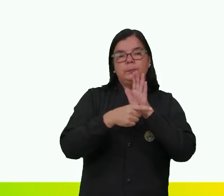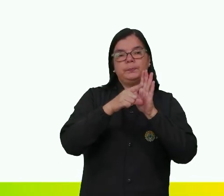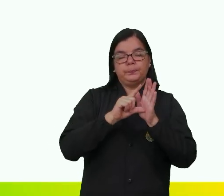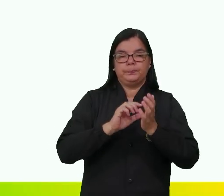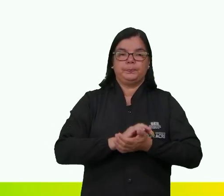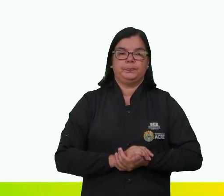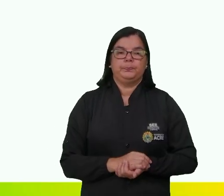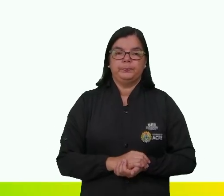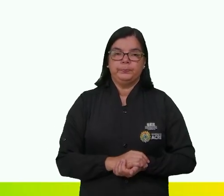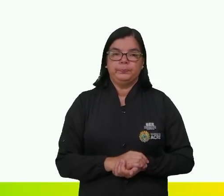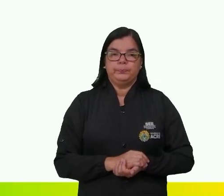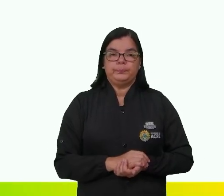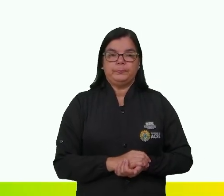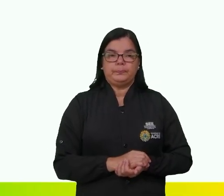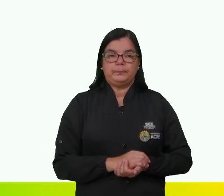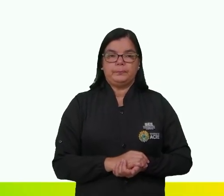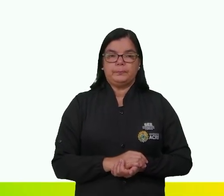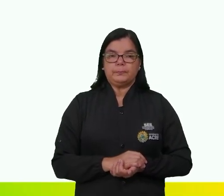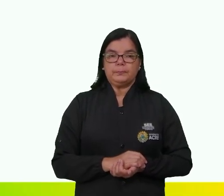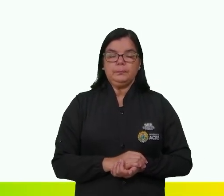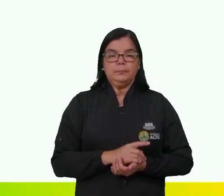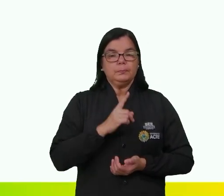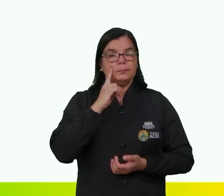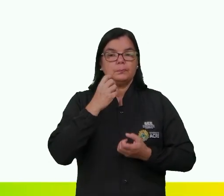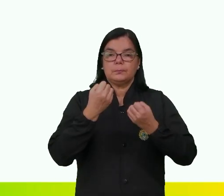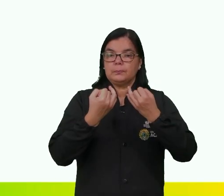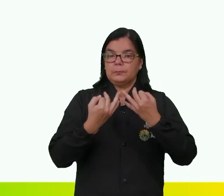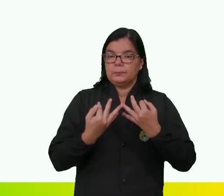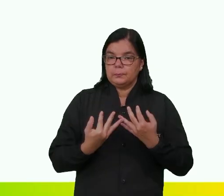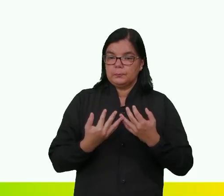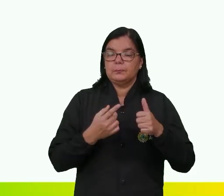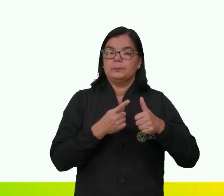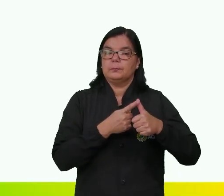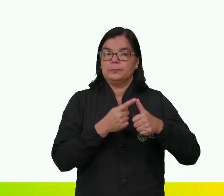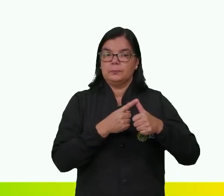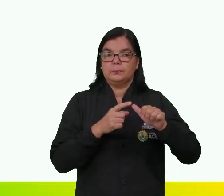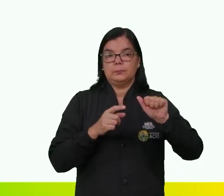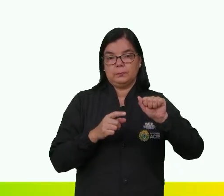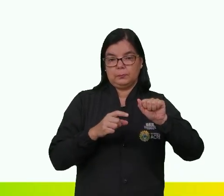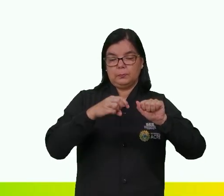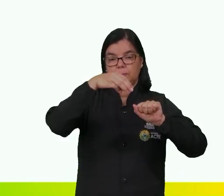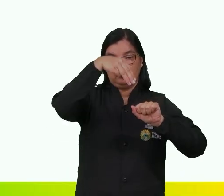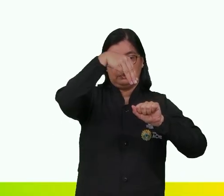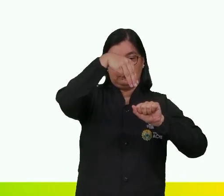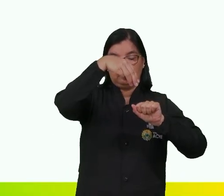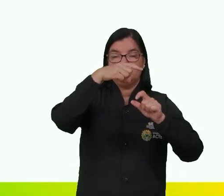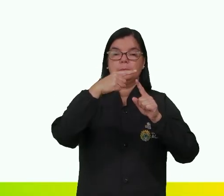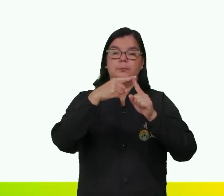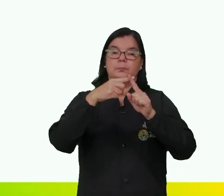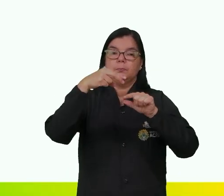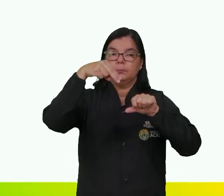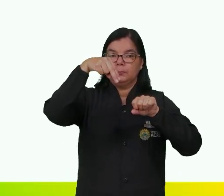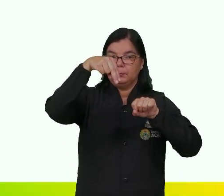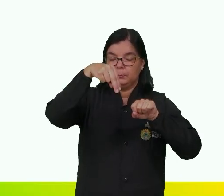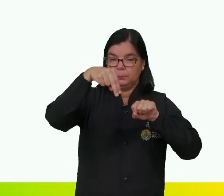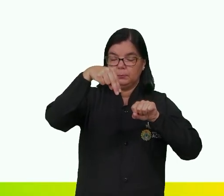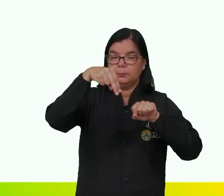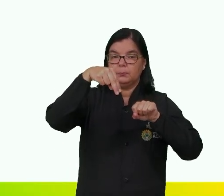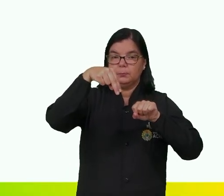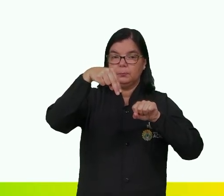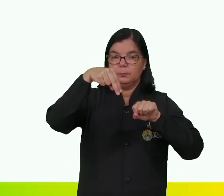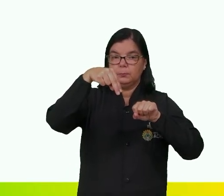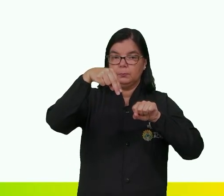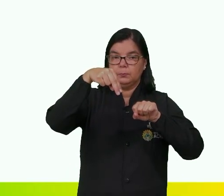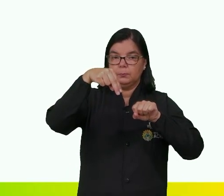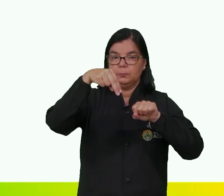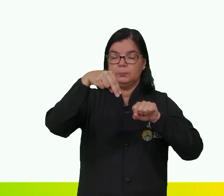Mas enfim, então nós vamos definir A elevado a M mais N como sendo o